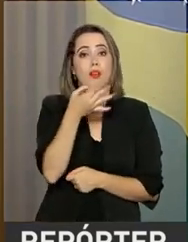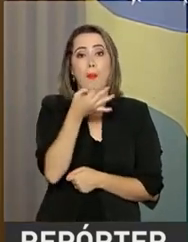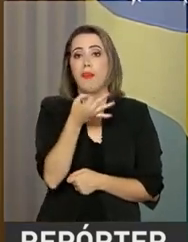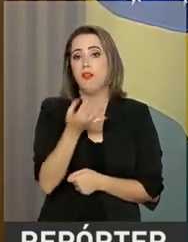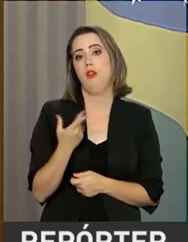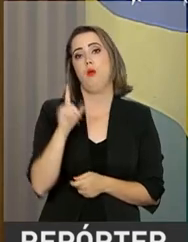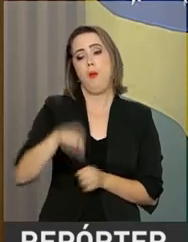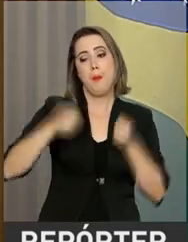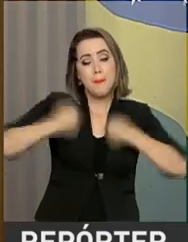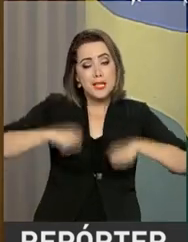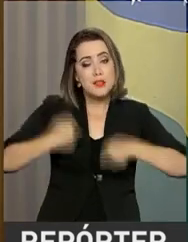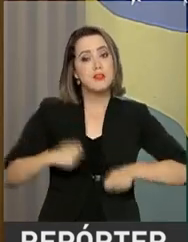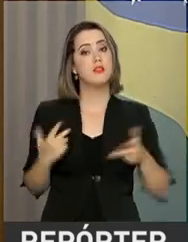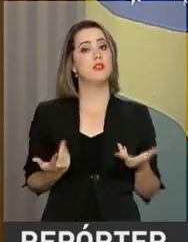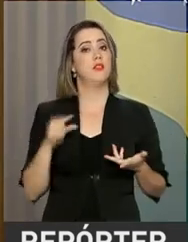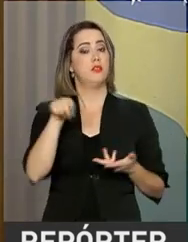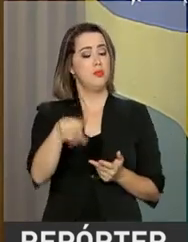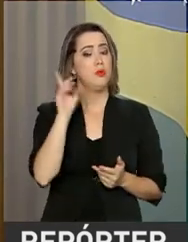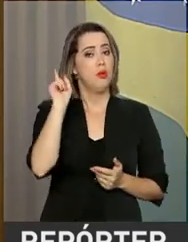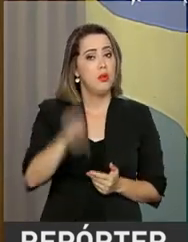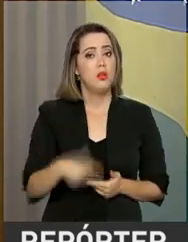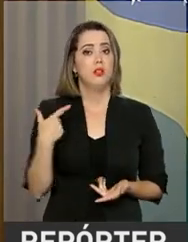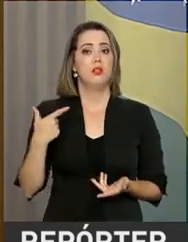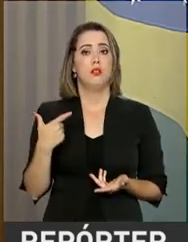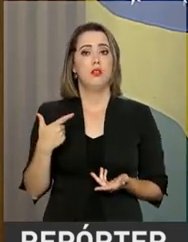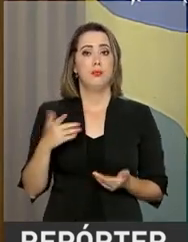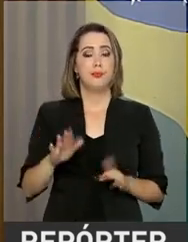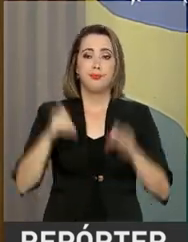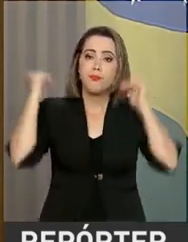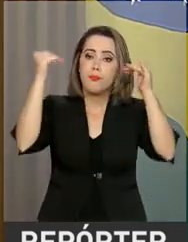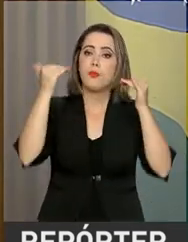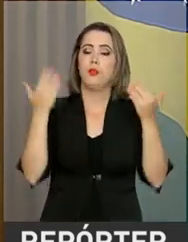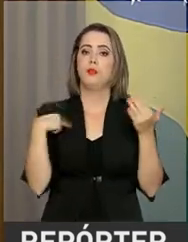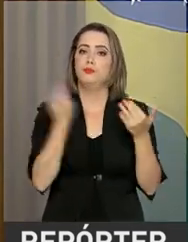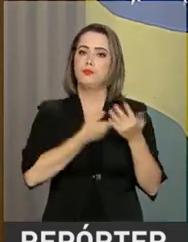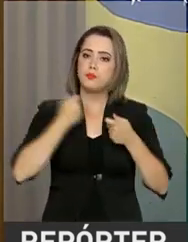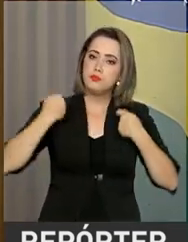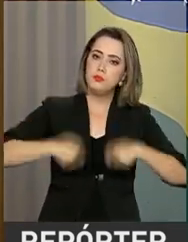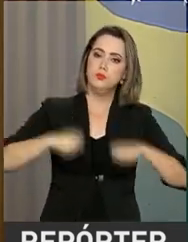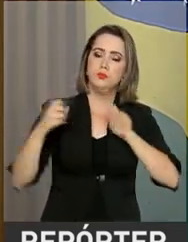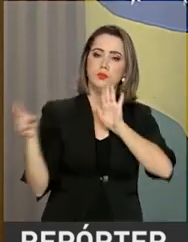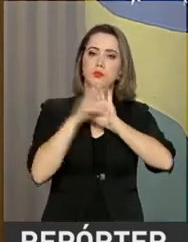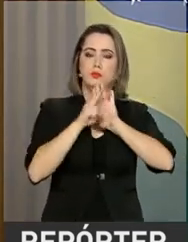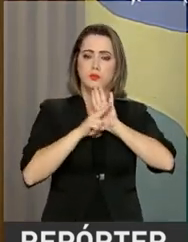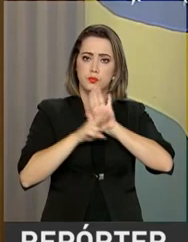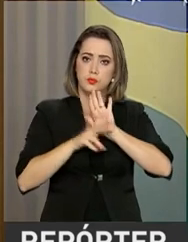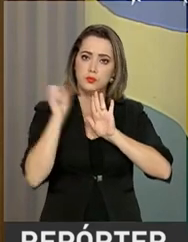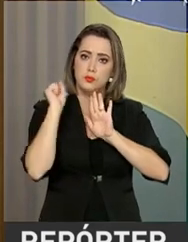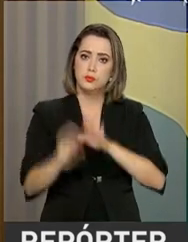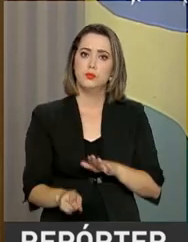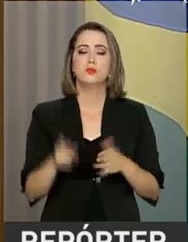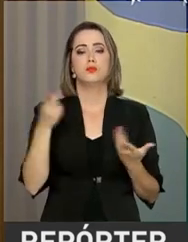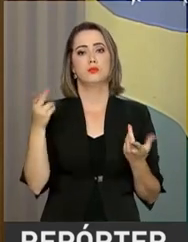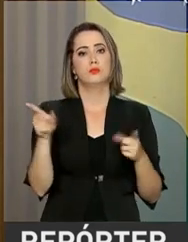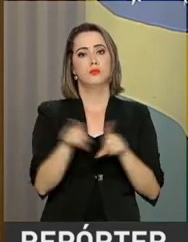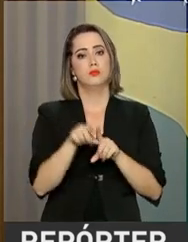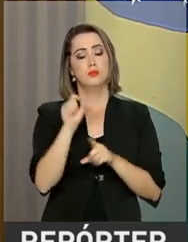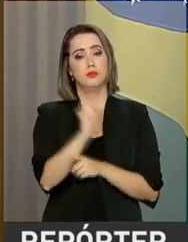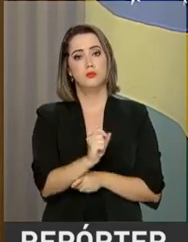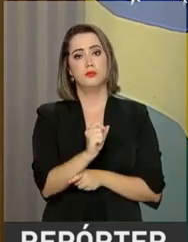quer dizer é é uma é um fenômeno imperioso que nós venhamos a realizar essa reformulação